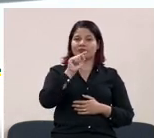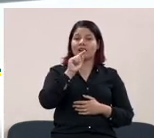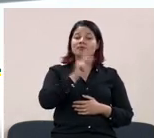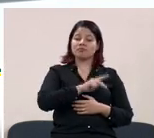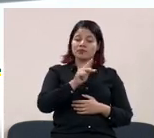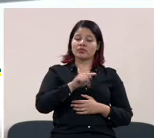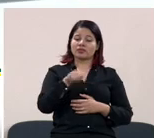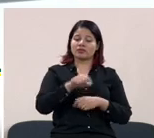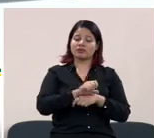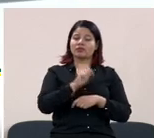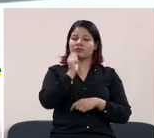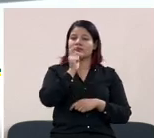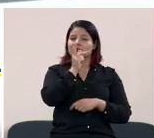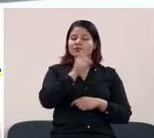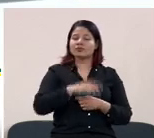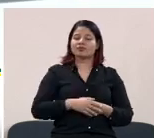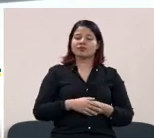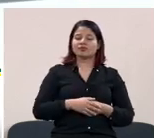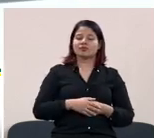na qual